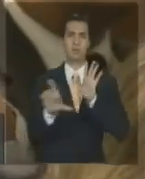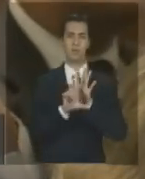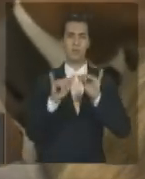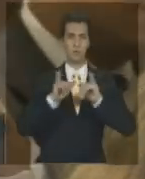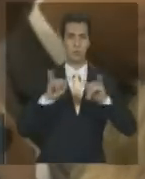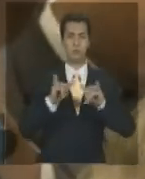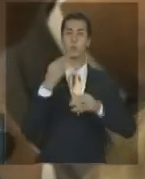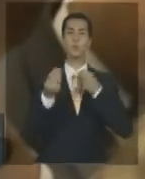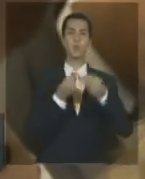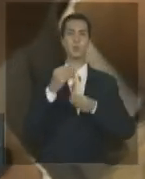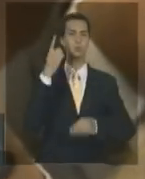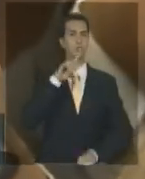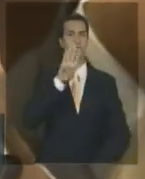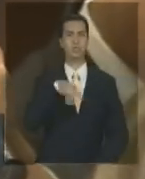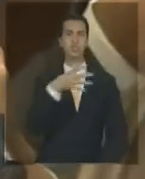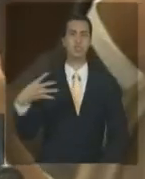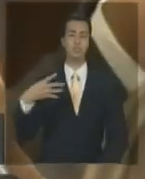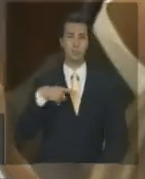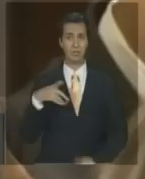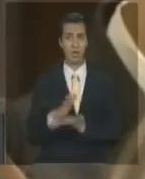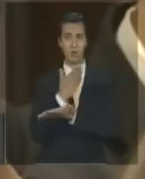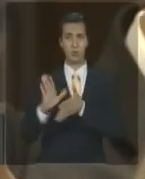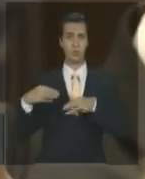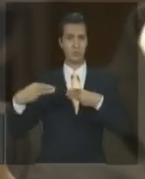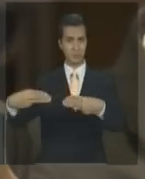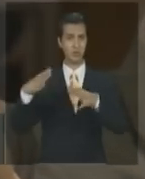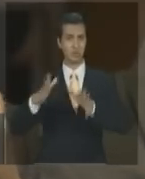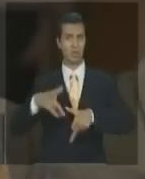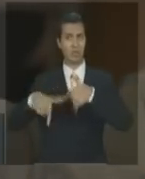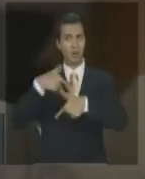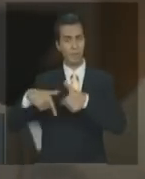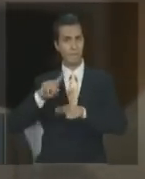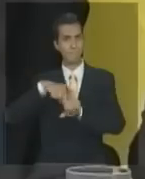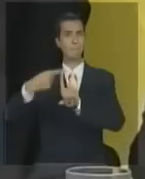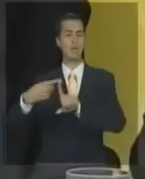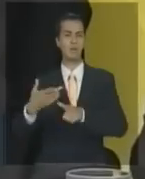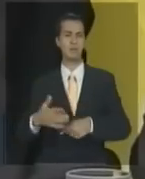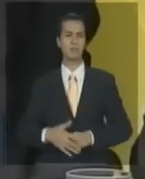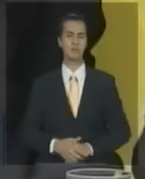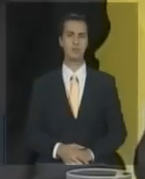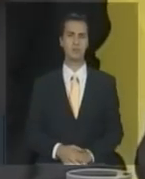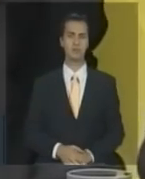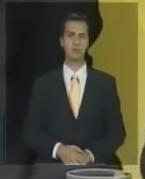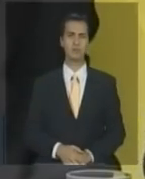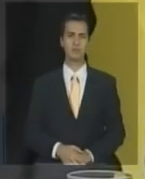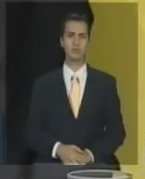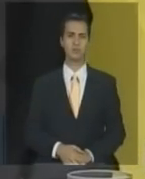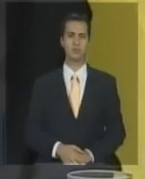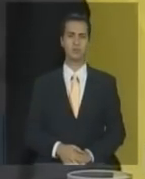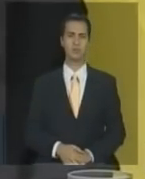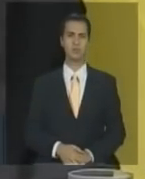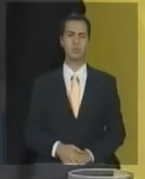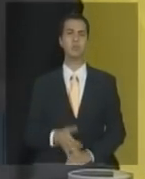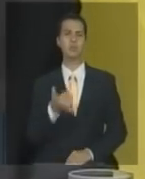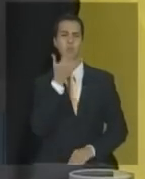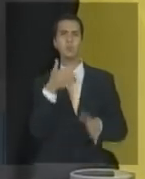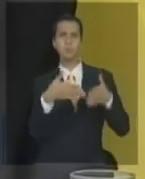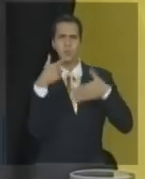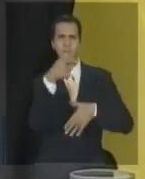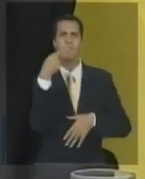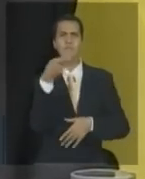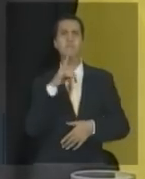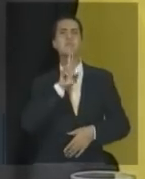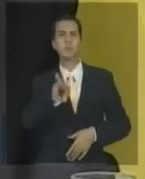alguns ministérios estão mais adiantados do que outros na implantação da lei? Podia repetir o início da sua pergunta, que eu não ouvi bem.